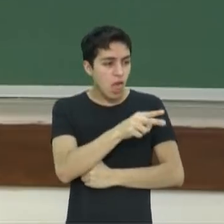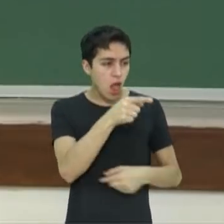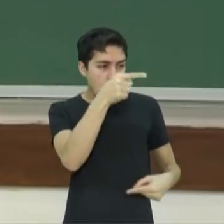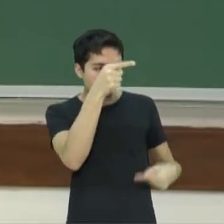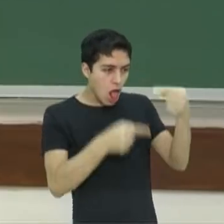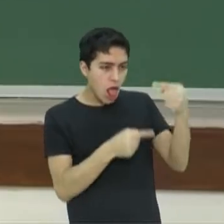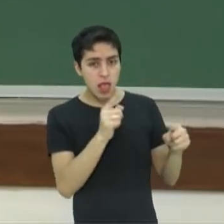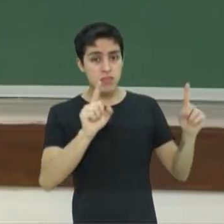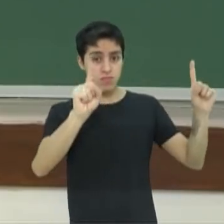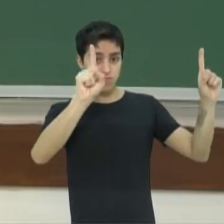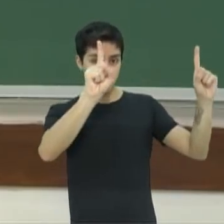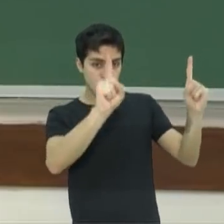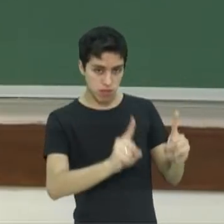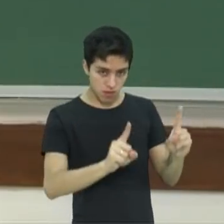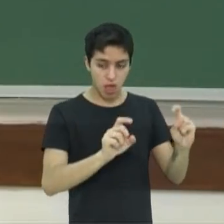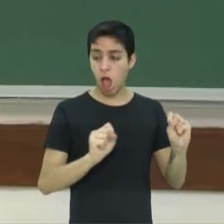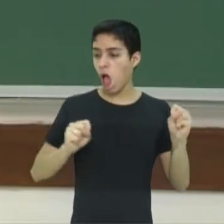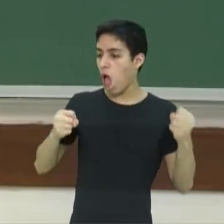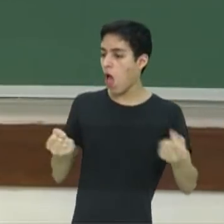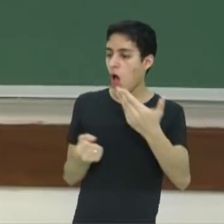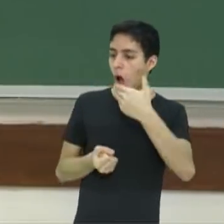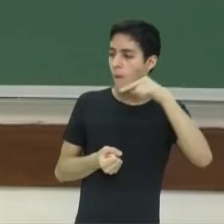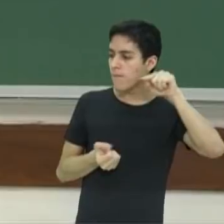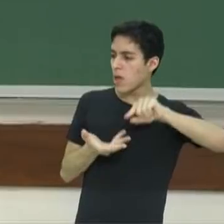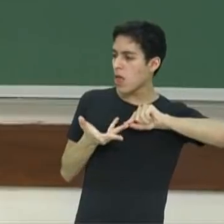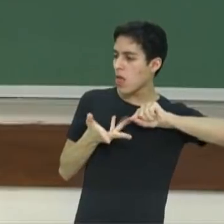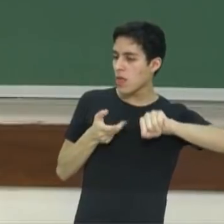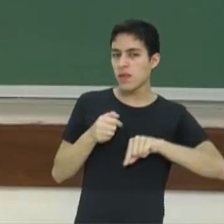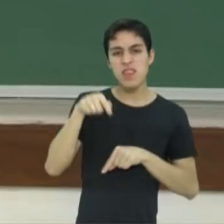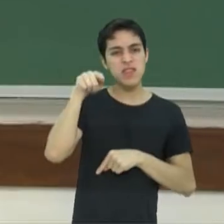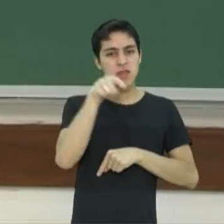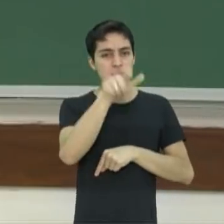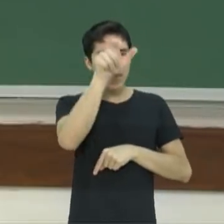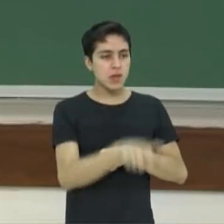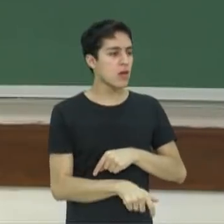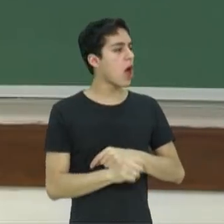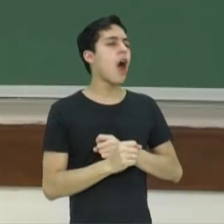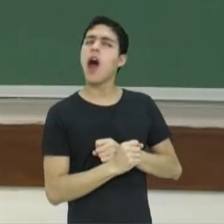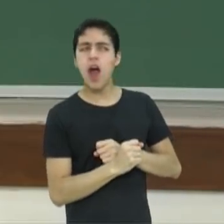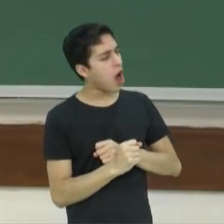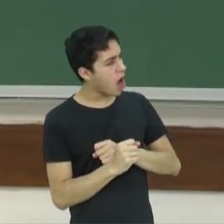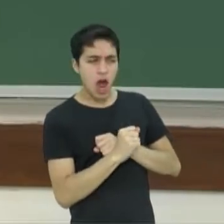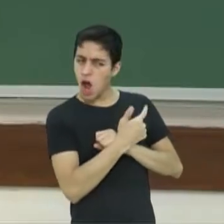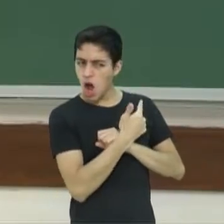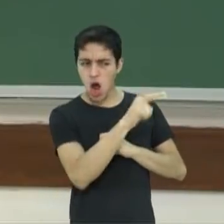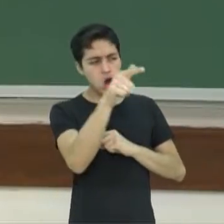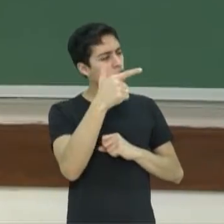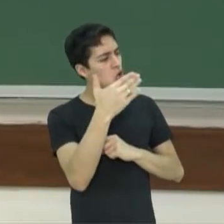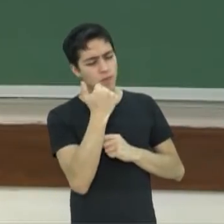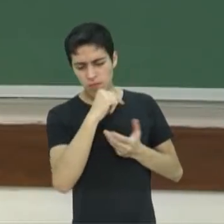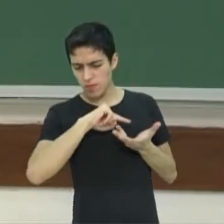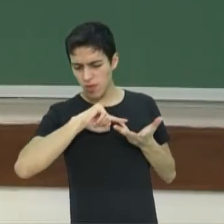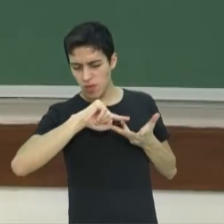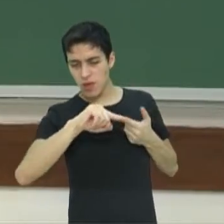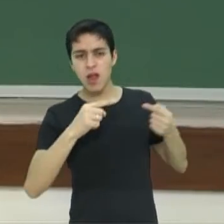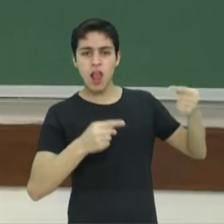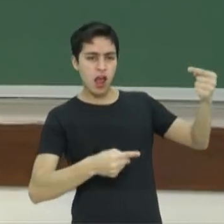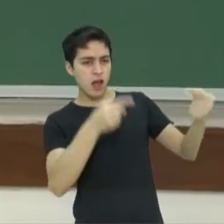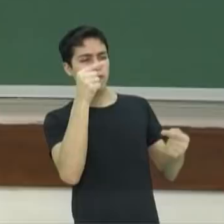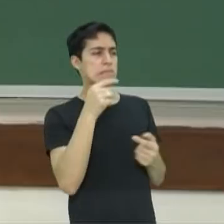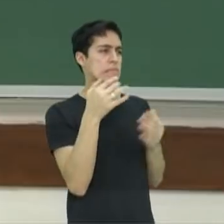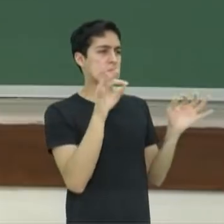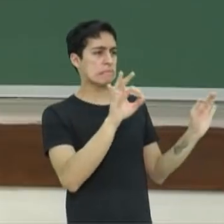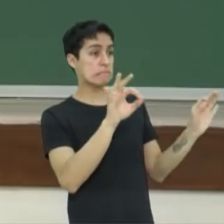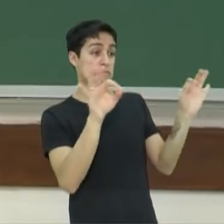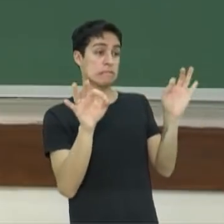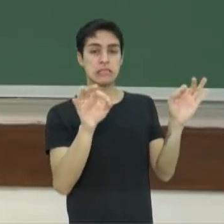em que alguém defende um tipo de comida e outra pessoa defende outro tipo de alimentação e há esse